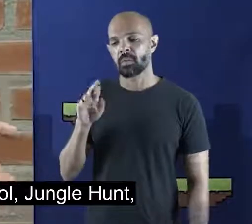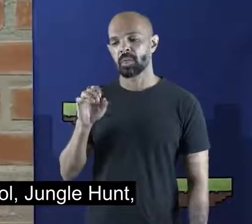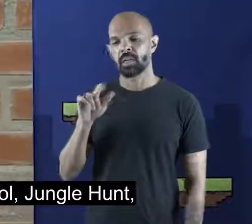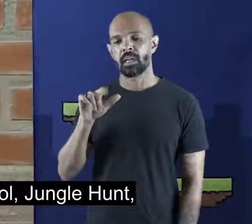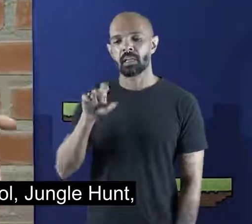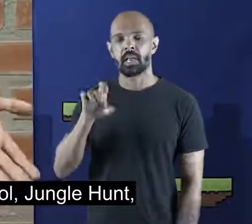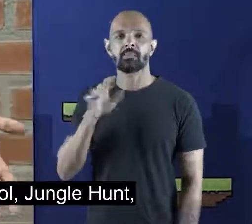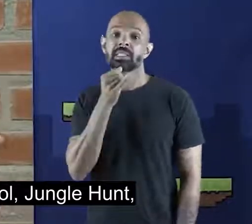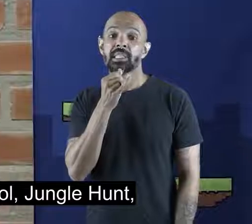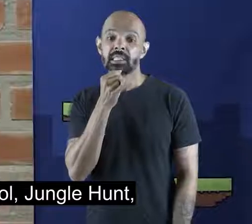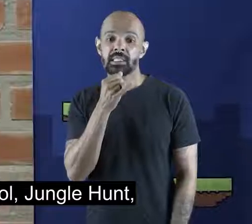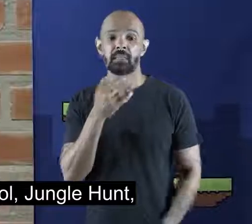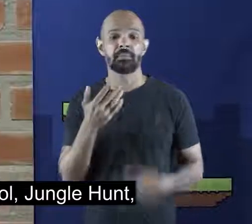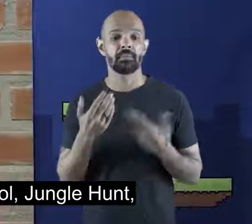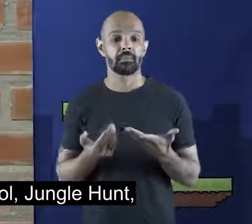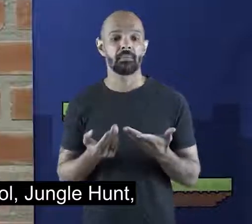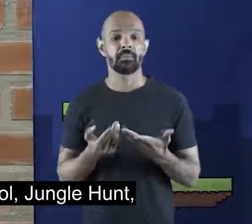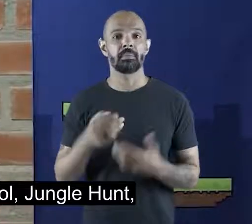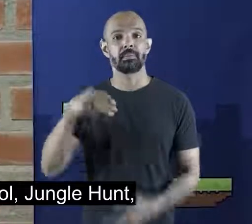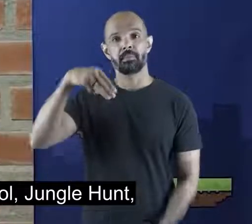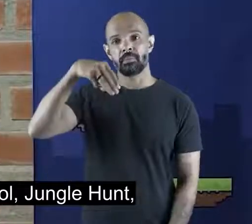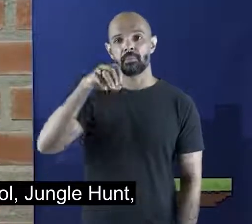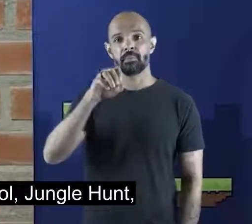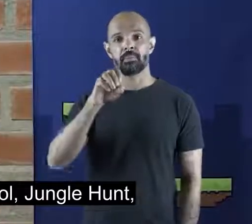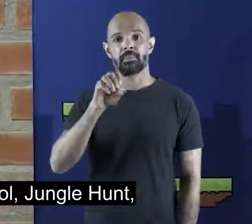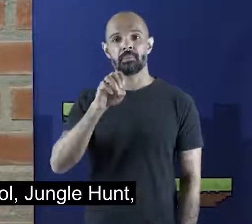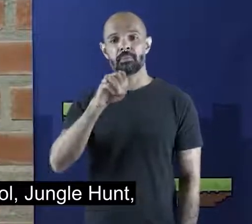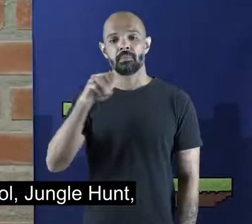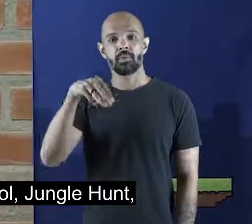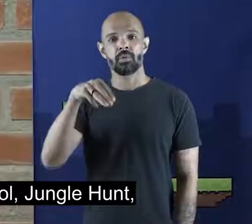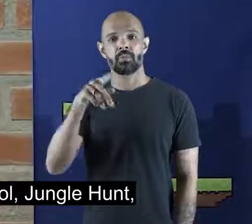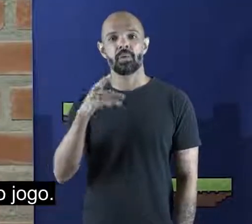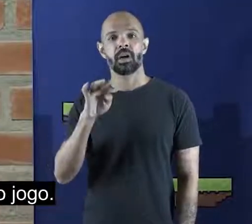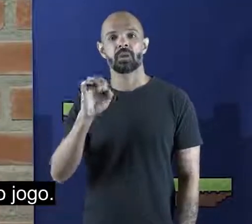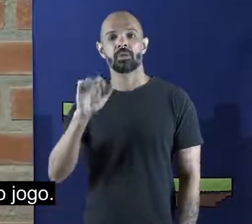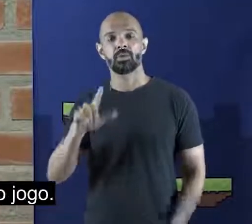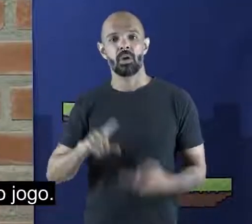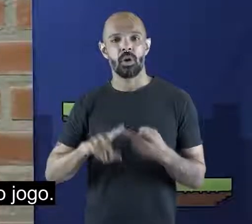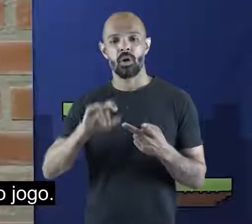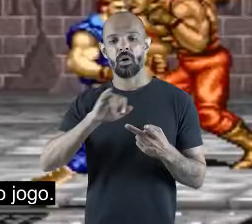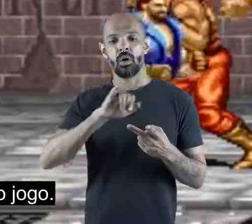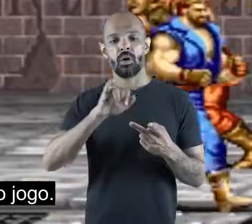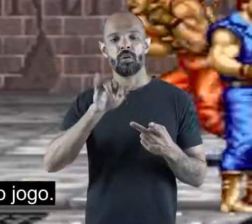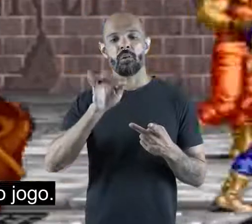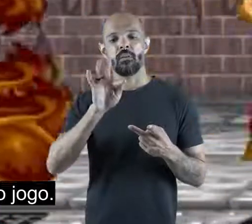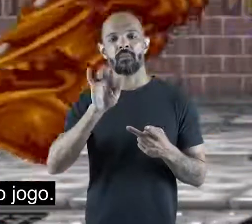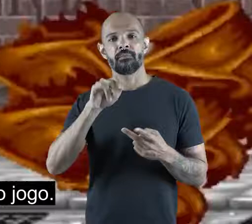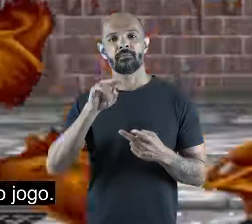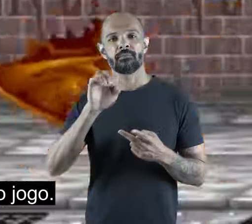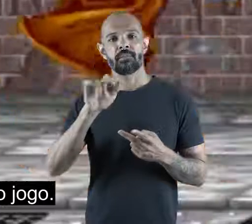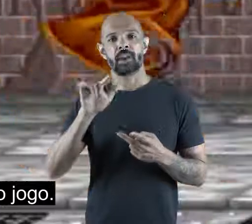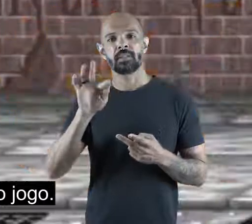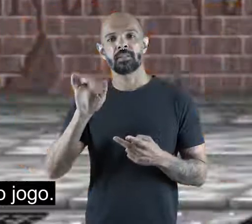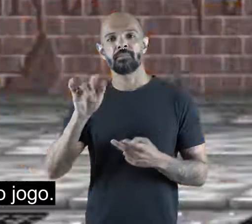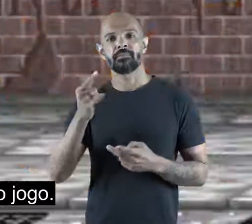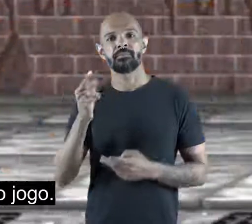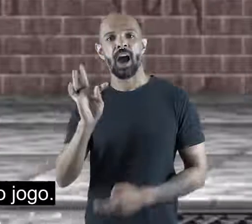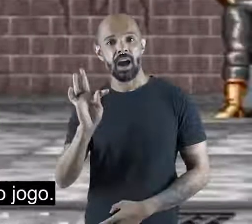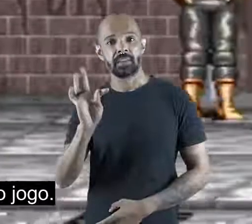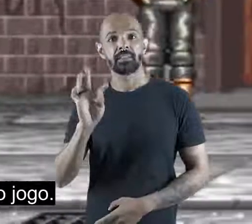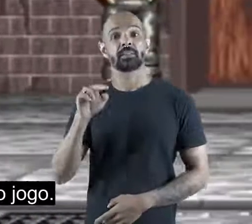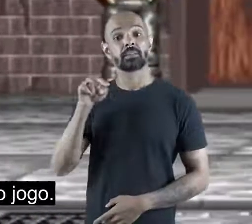muito difícil, mas exemplos clássicos: Moon Patrol, Jungle Hunt, tá? O Final Fight, que usa